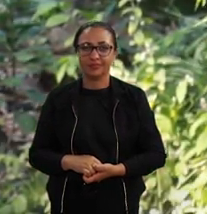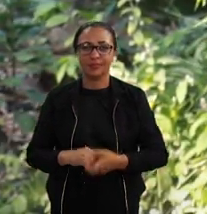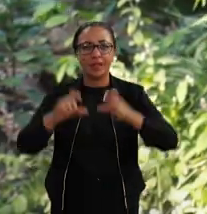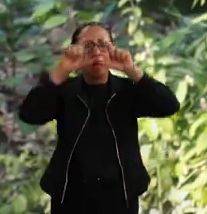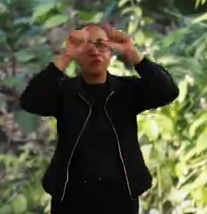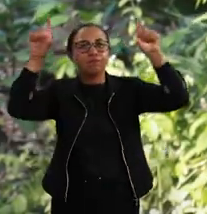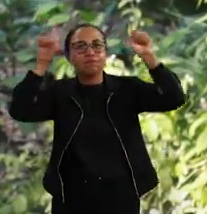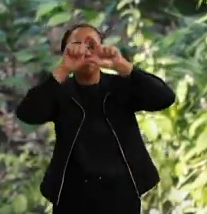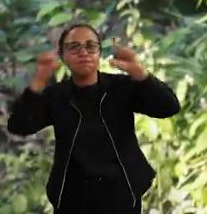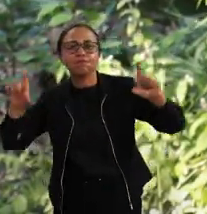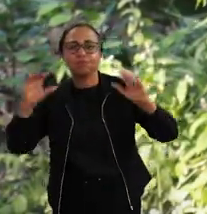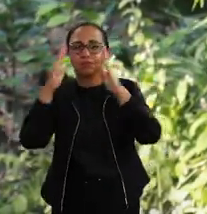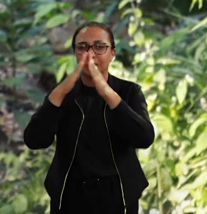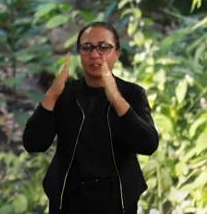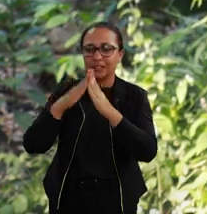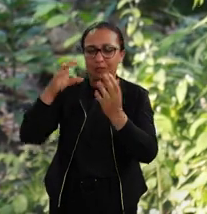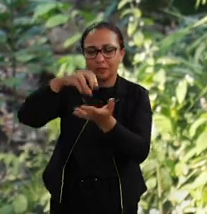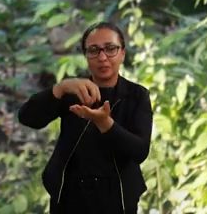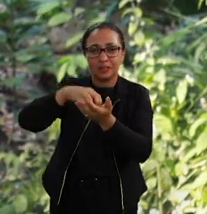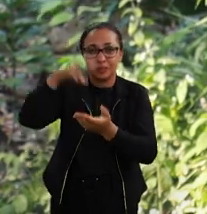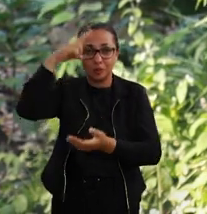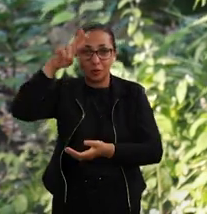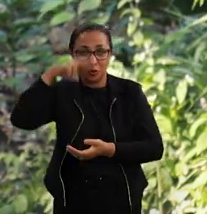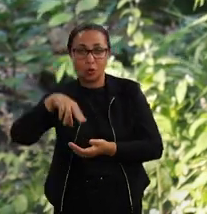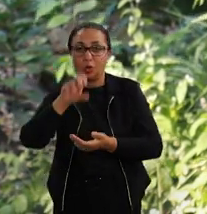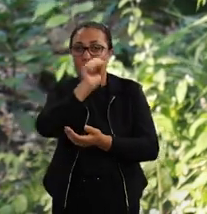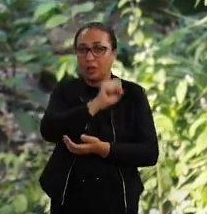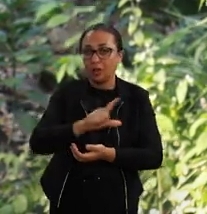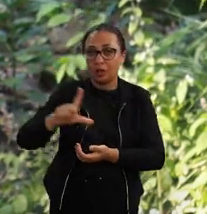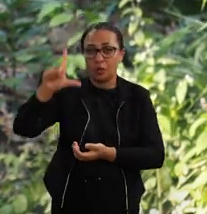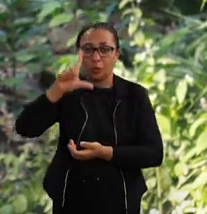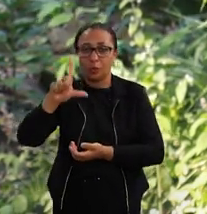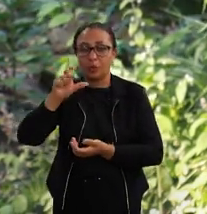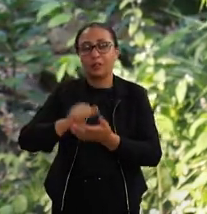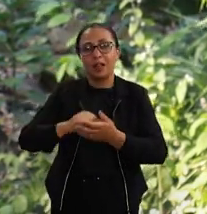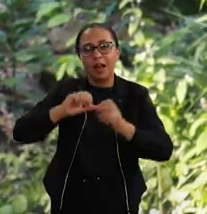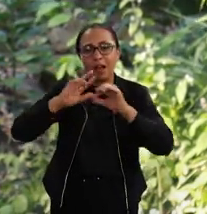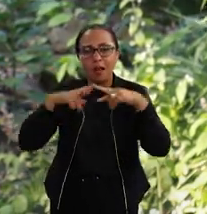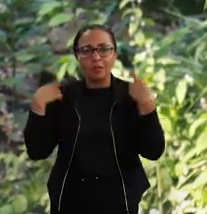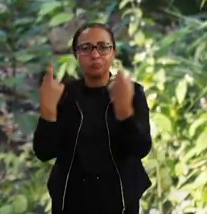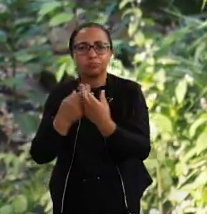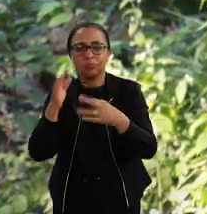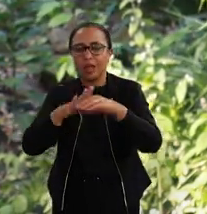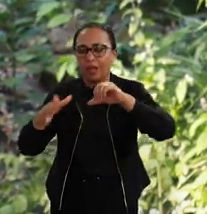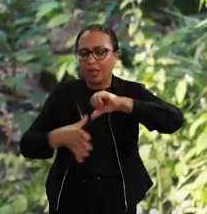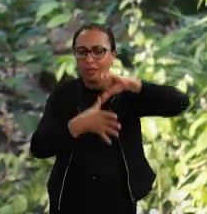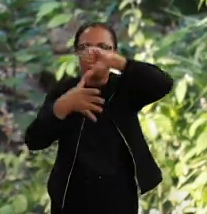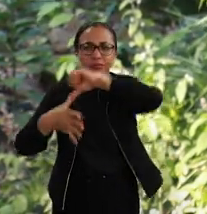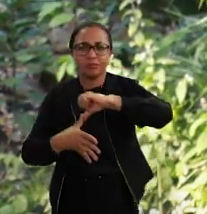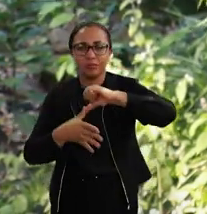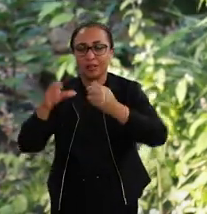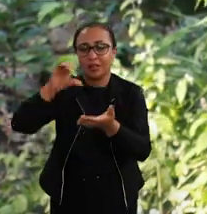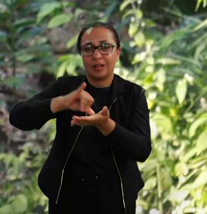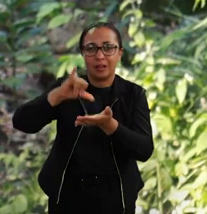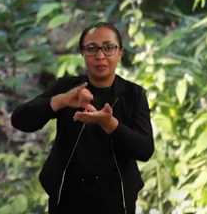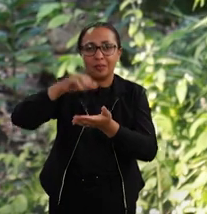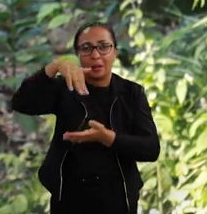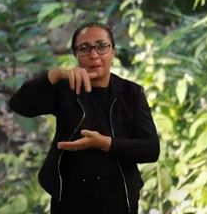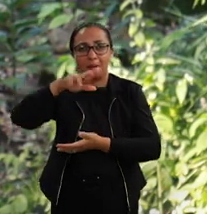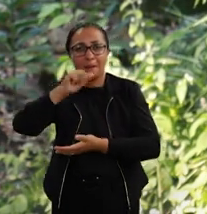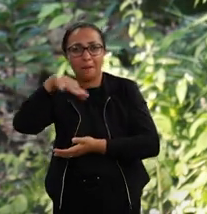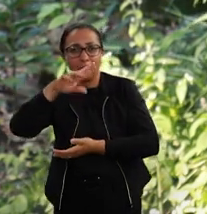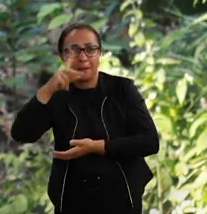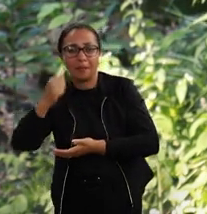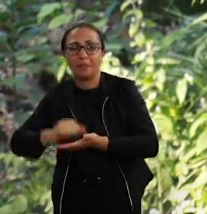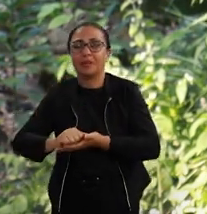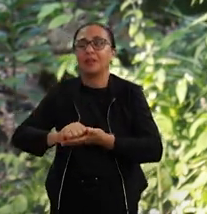As fachadas dos casarões do Centro Histórico de São Luís reúnem o maior patrimônio azulejar da América Latina, o que dá à capital maranhense o